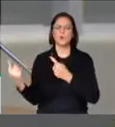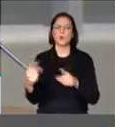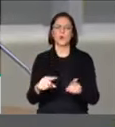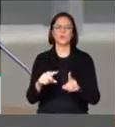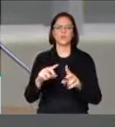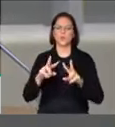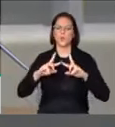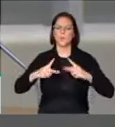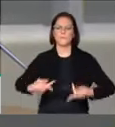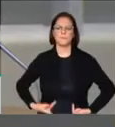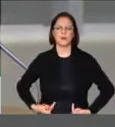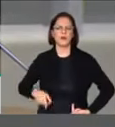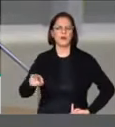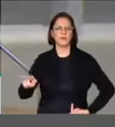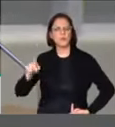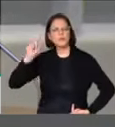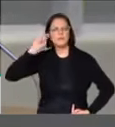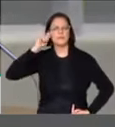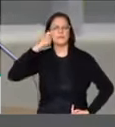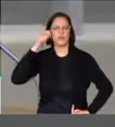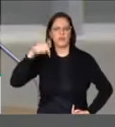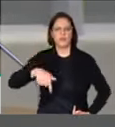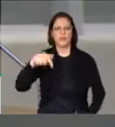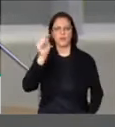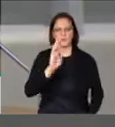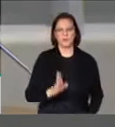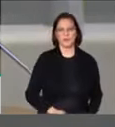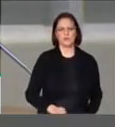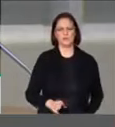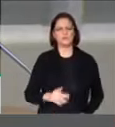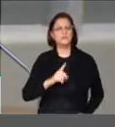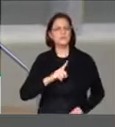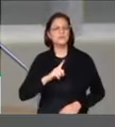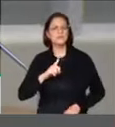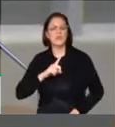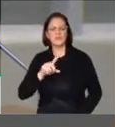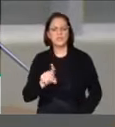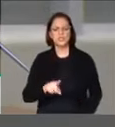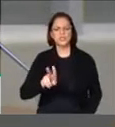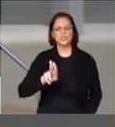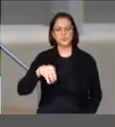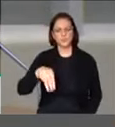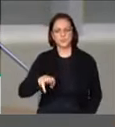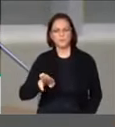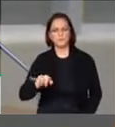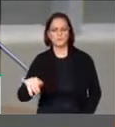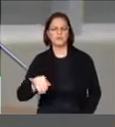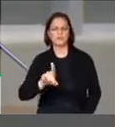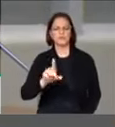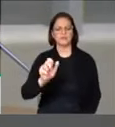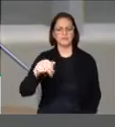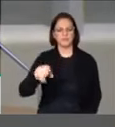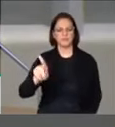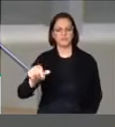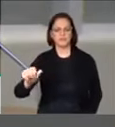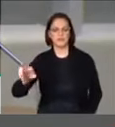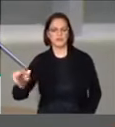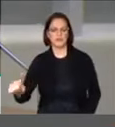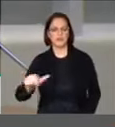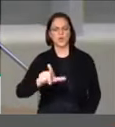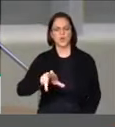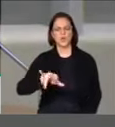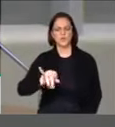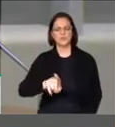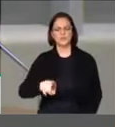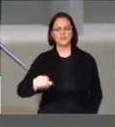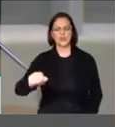humanidade perpetrado contra os negros e negras do nosso Brasil. E teve Zumbi, teve Dandara, teve Luísa Maim, teve muita gente que